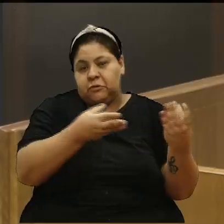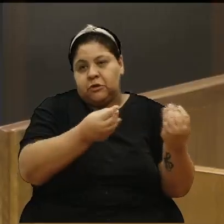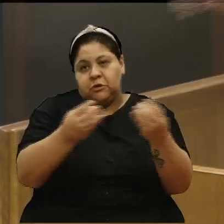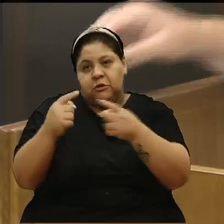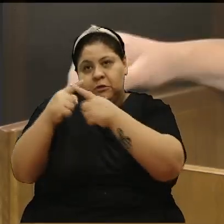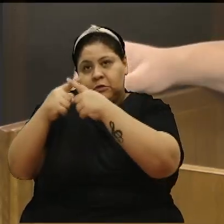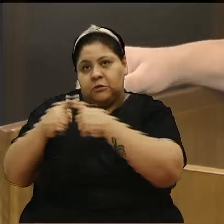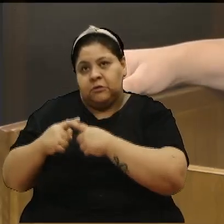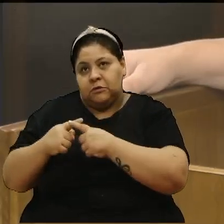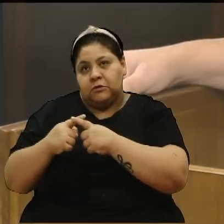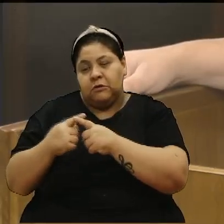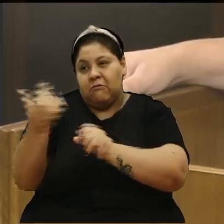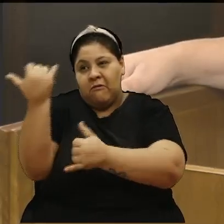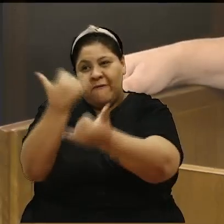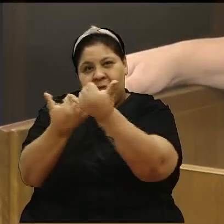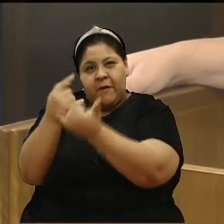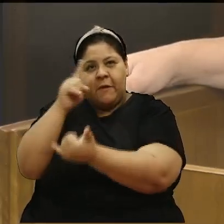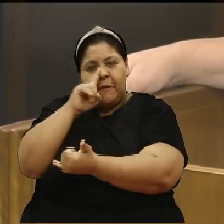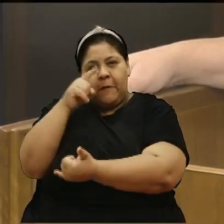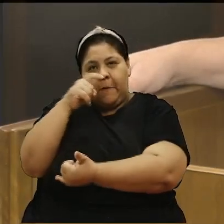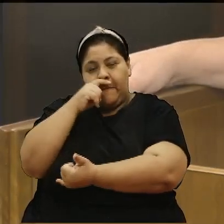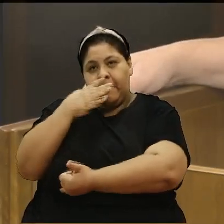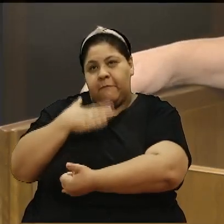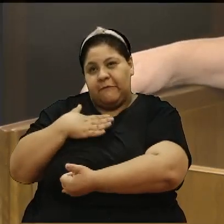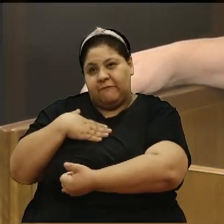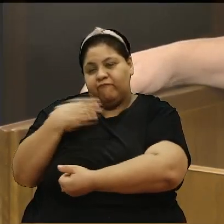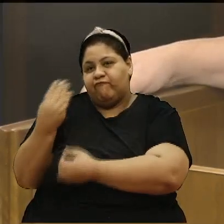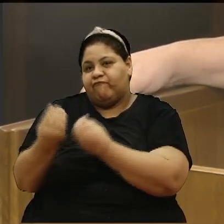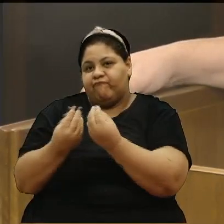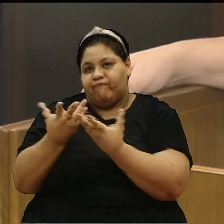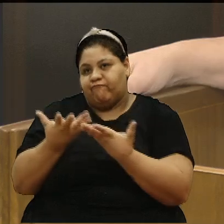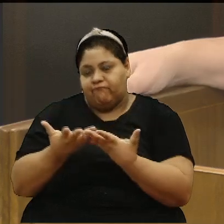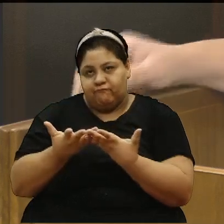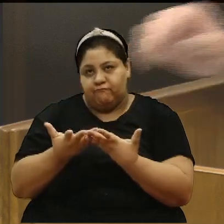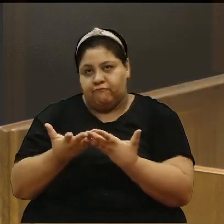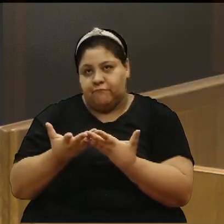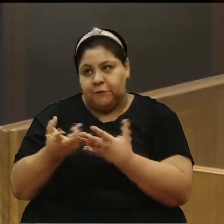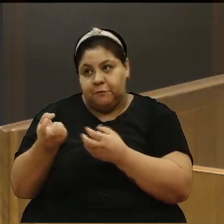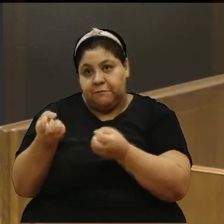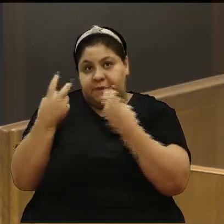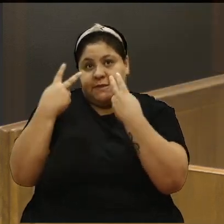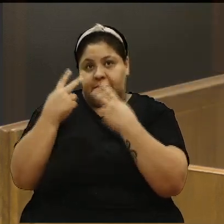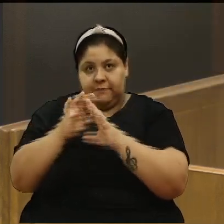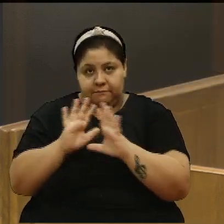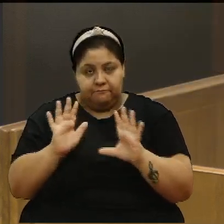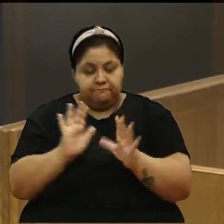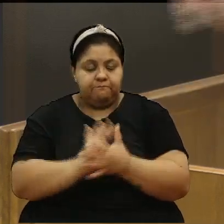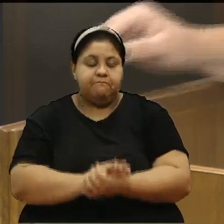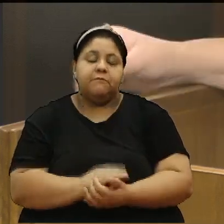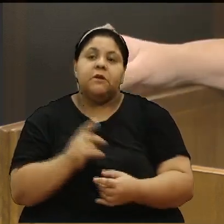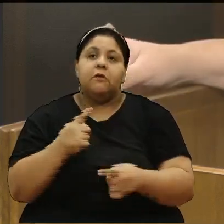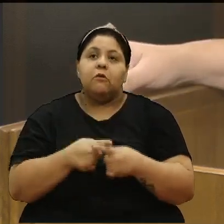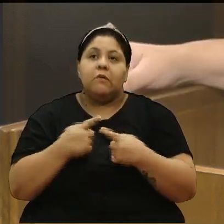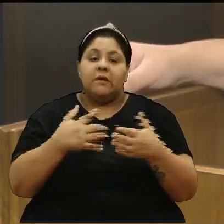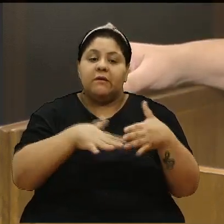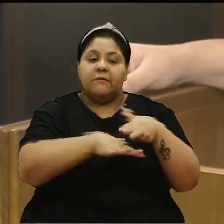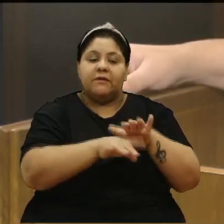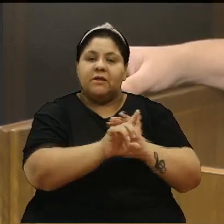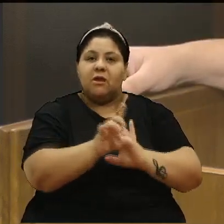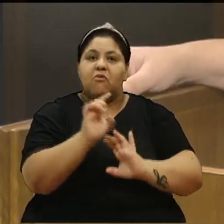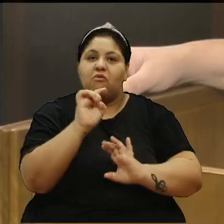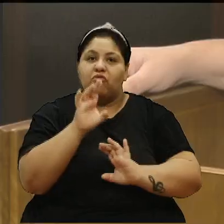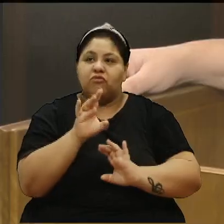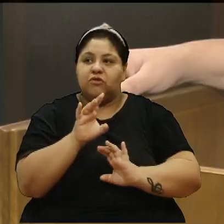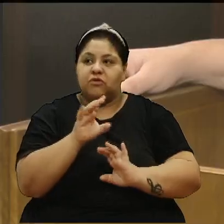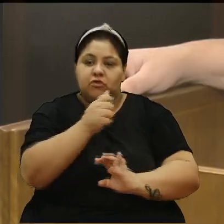vezes, com relatos de pais e mães, é o que a gente imagina. Porque a inclusão não é só colocar